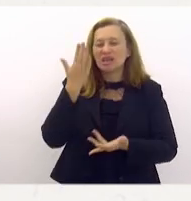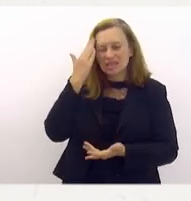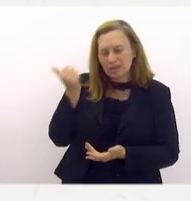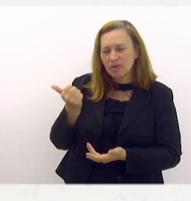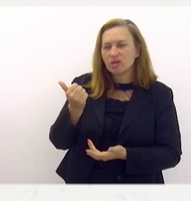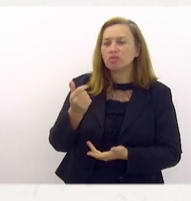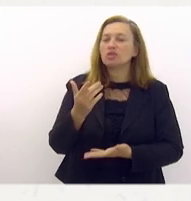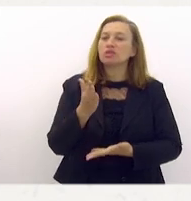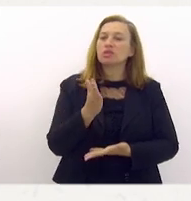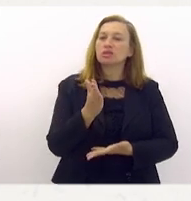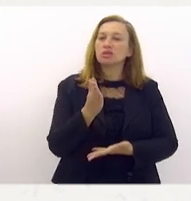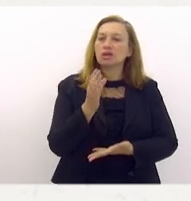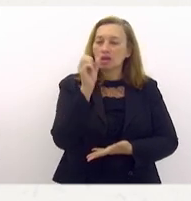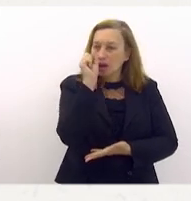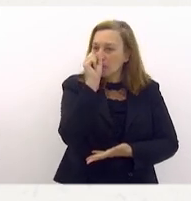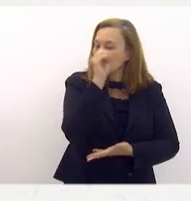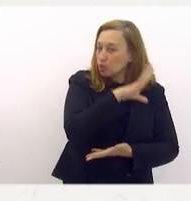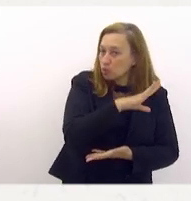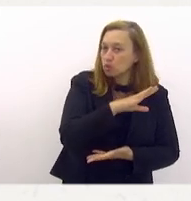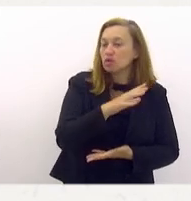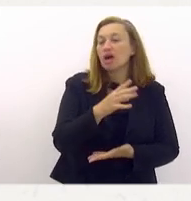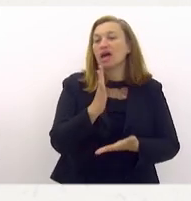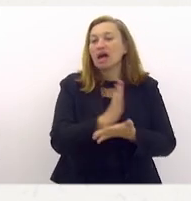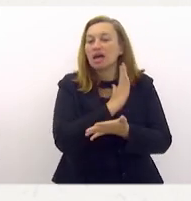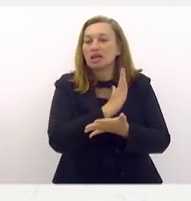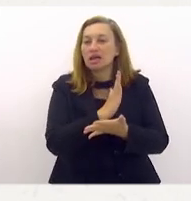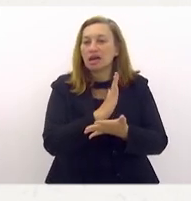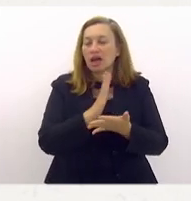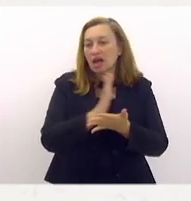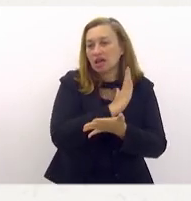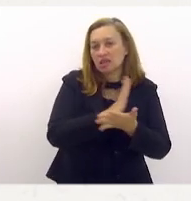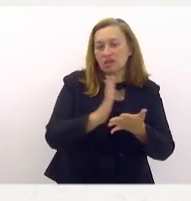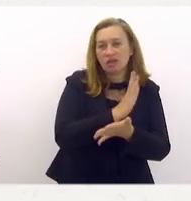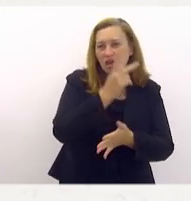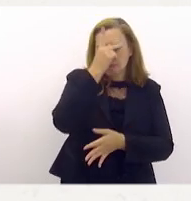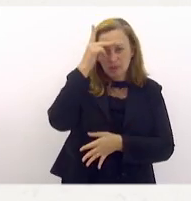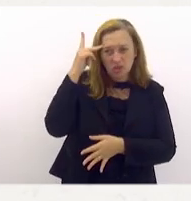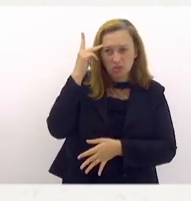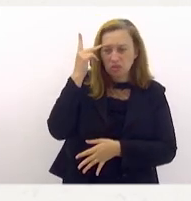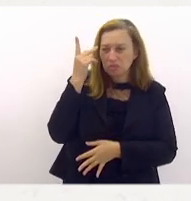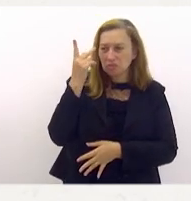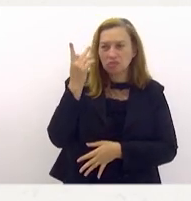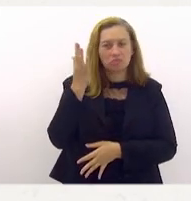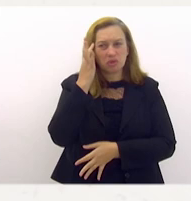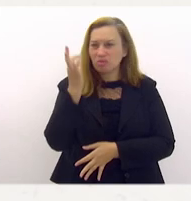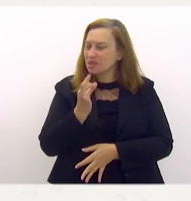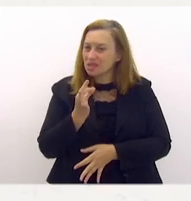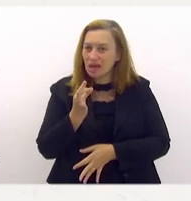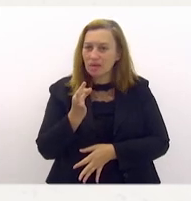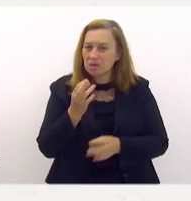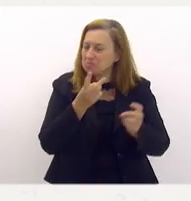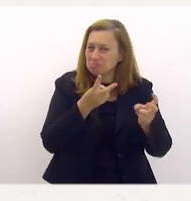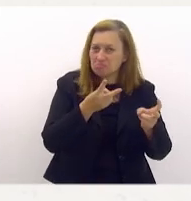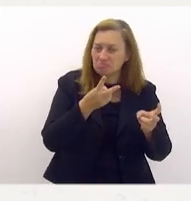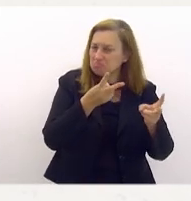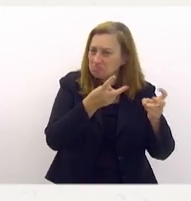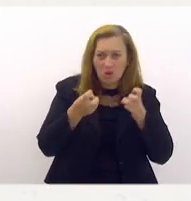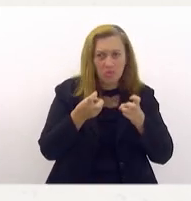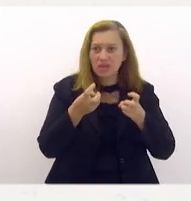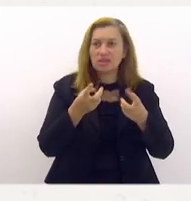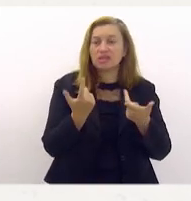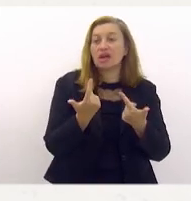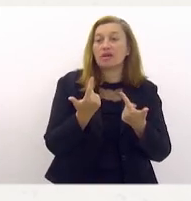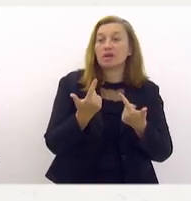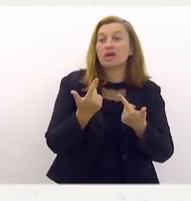vezes que nem sempre a vítima consegue identificar ou reconhecer muito rapidamente que ela está sofrendo com algum tipo